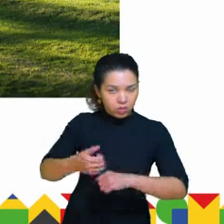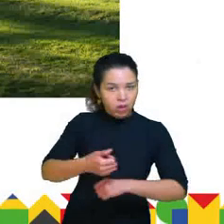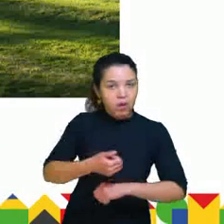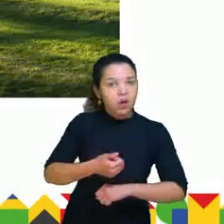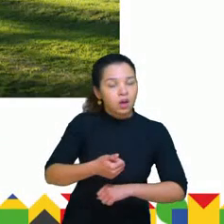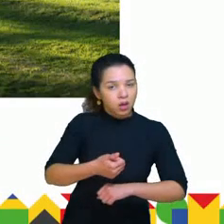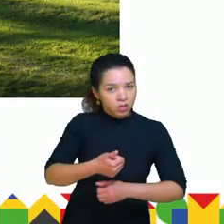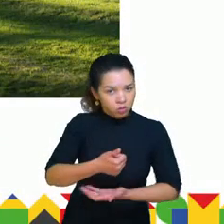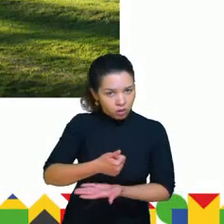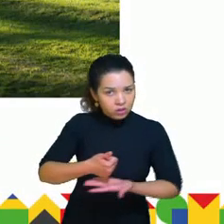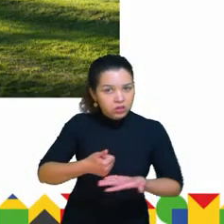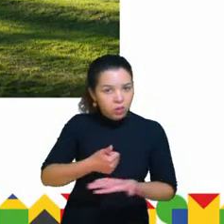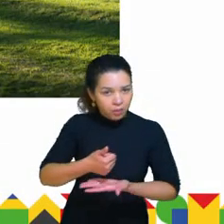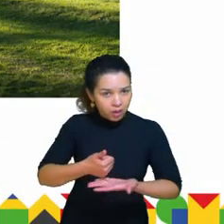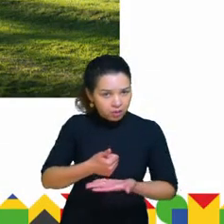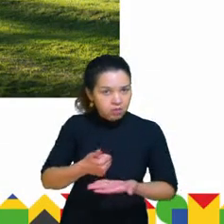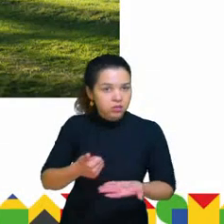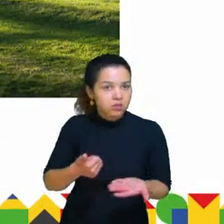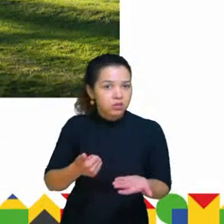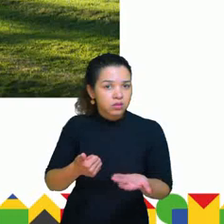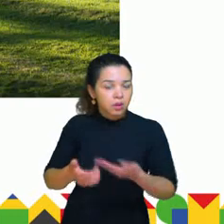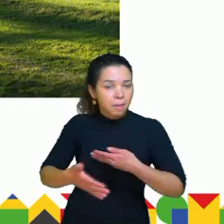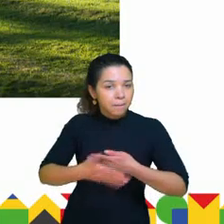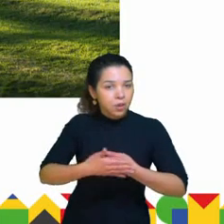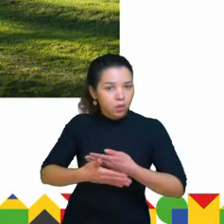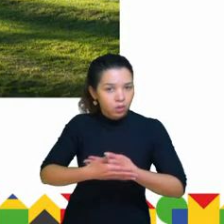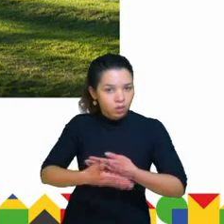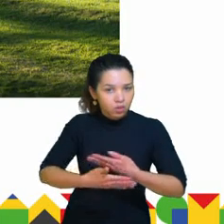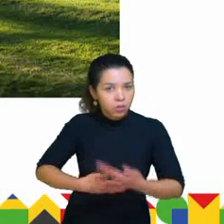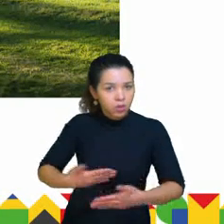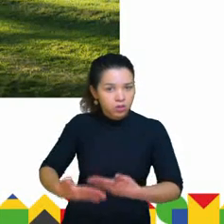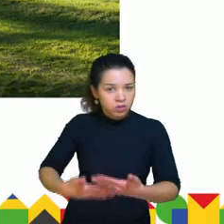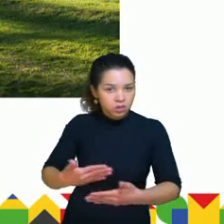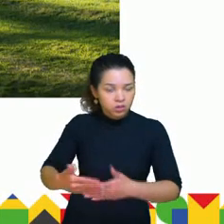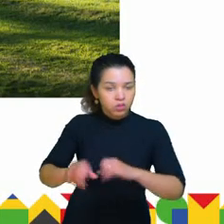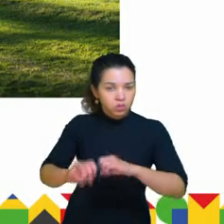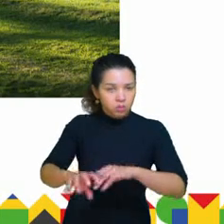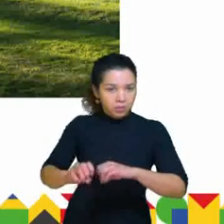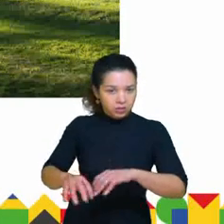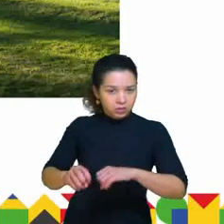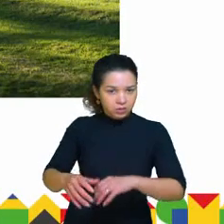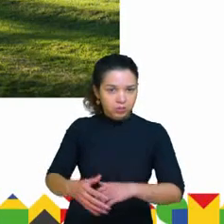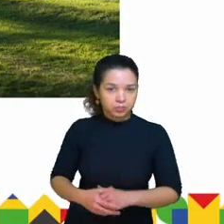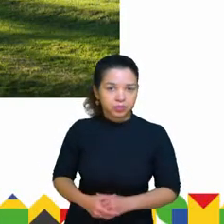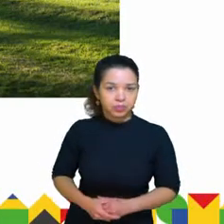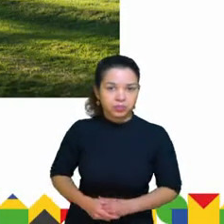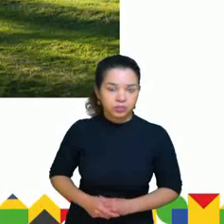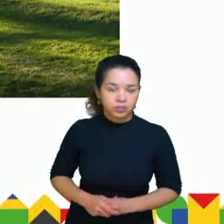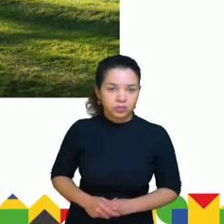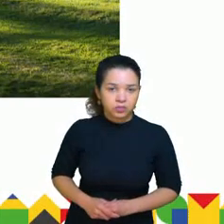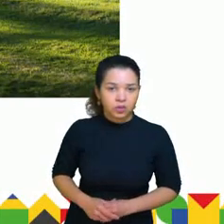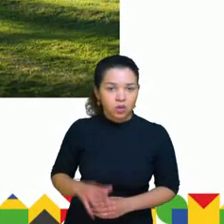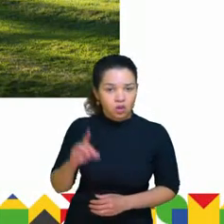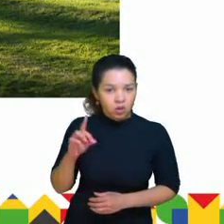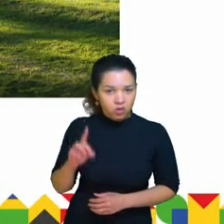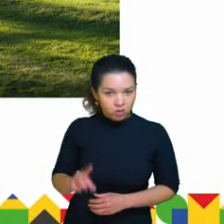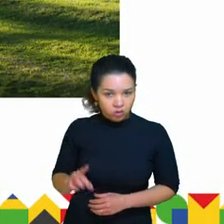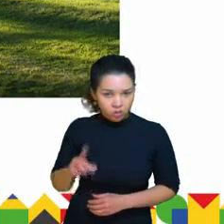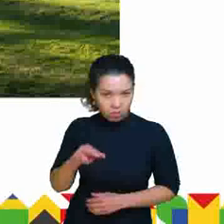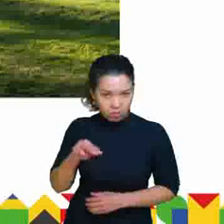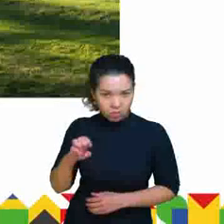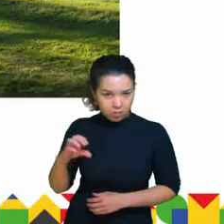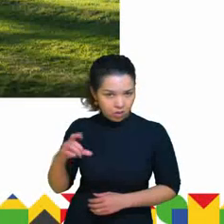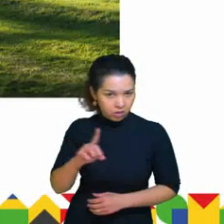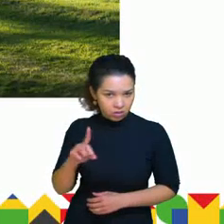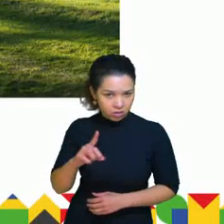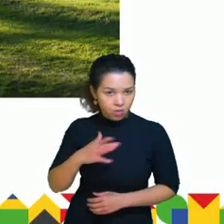do processo de formação Olha eu vou ser bem sincero com vocês nem é o diretor do MEC é o Lourival falando cada vez que